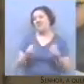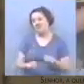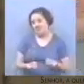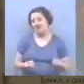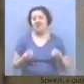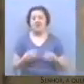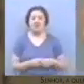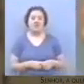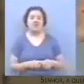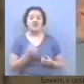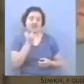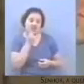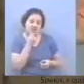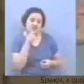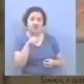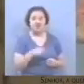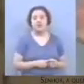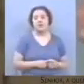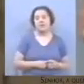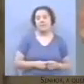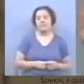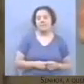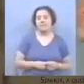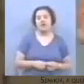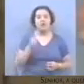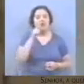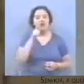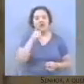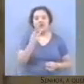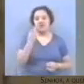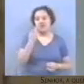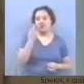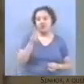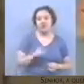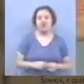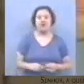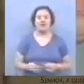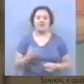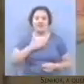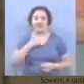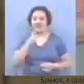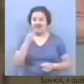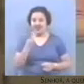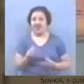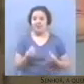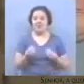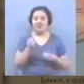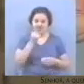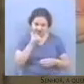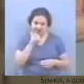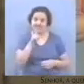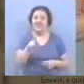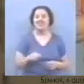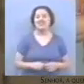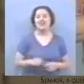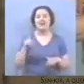você. Um dia uma moça chegou para mim, uma benfeitora nossa. Eu estou muito magoada com o senhor. Falei, tá?